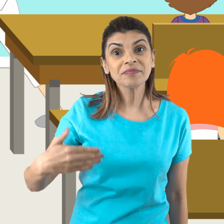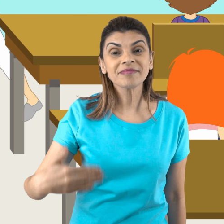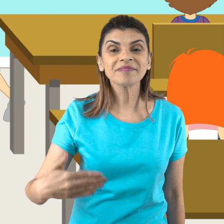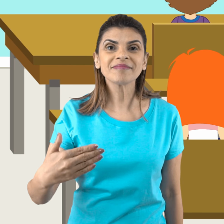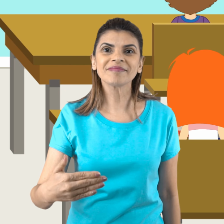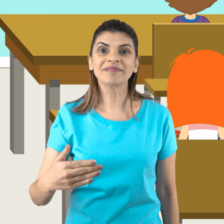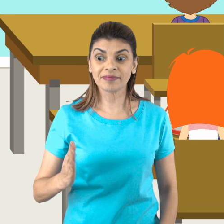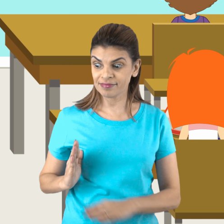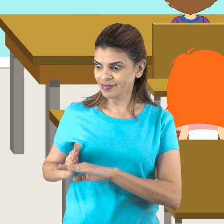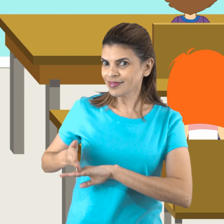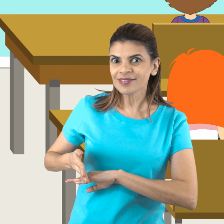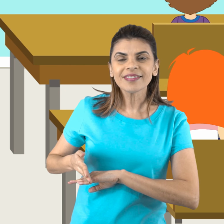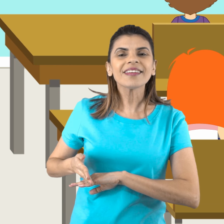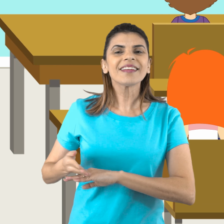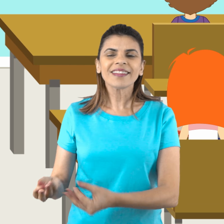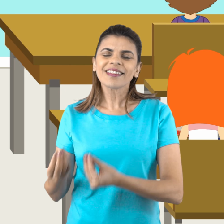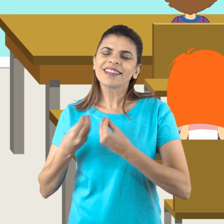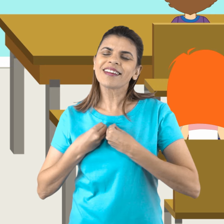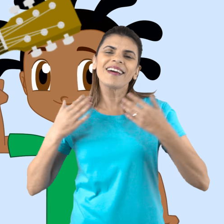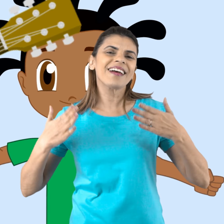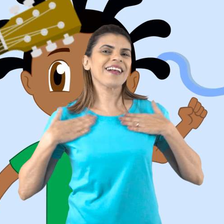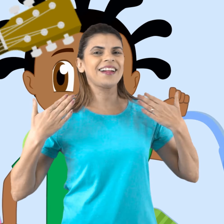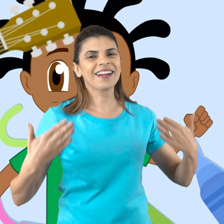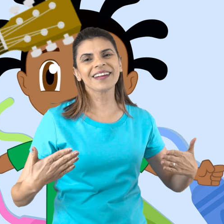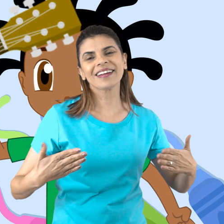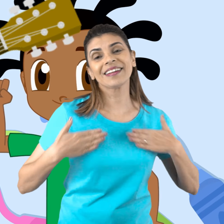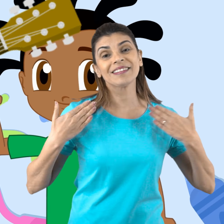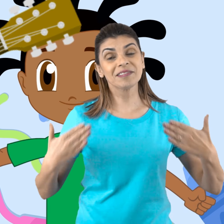quando ela entra na sala Ela traz